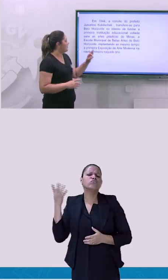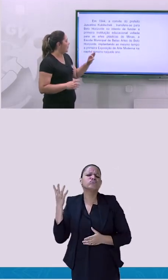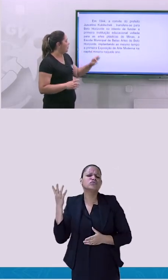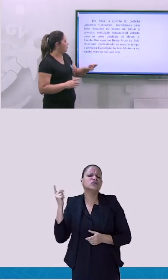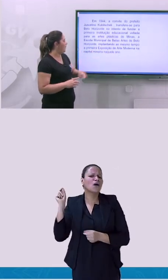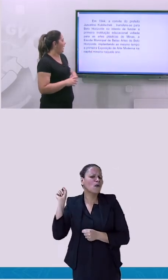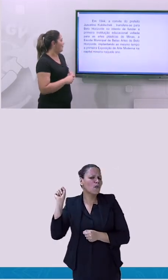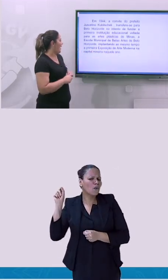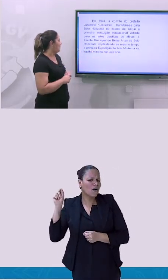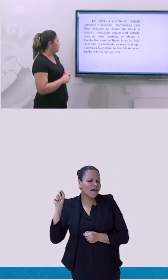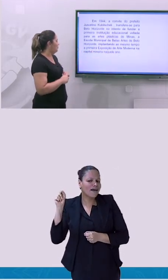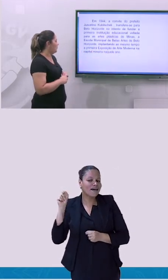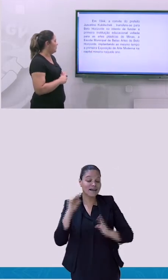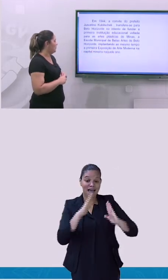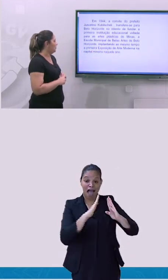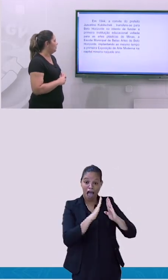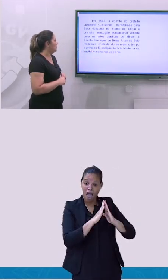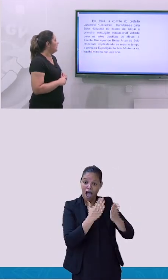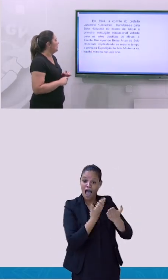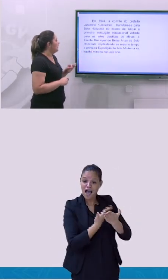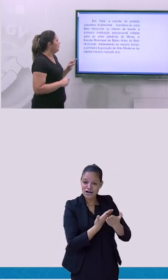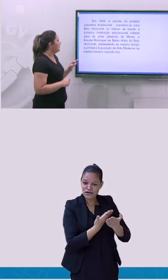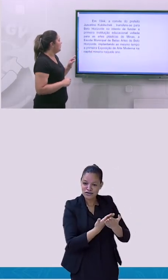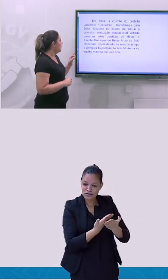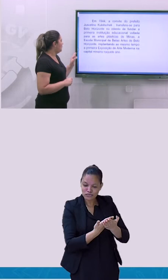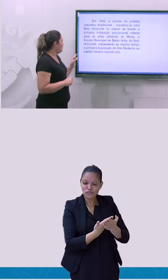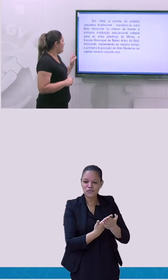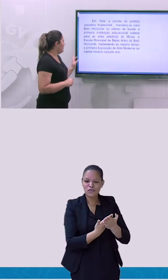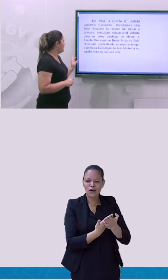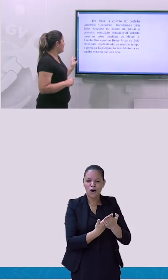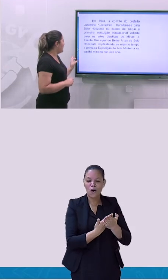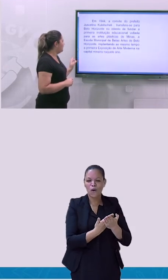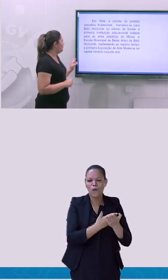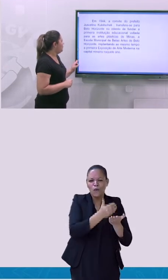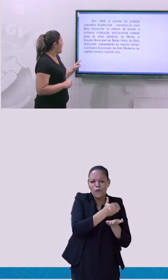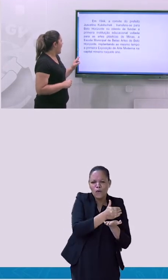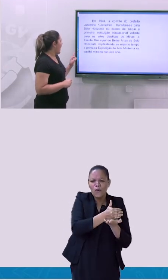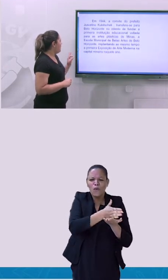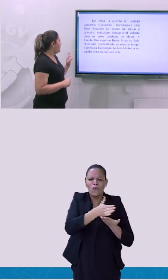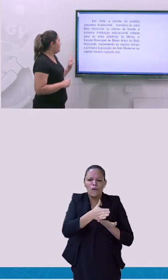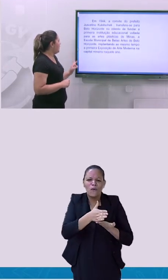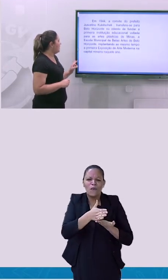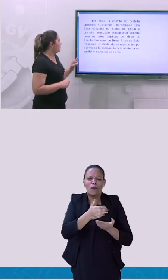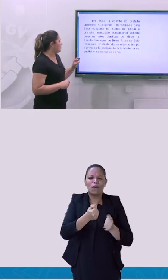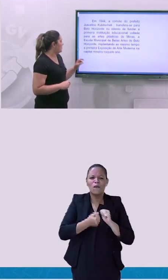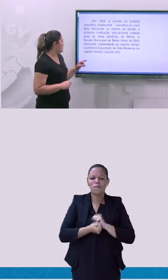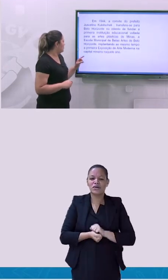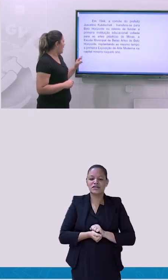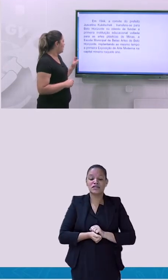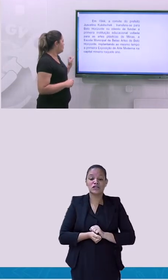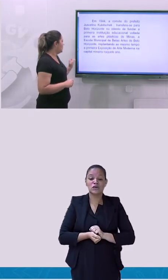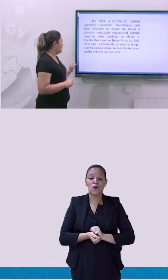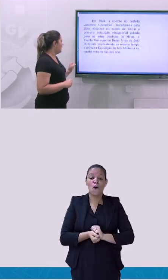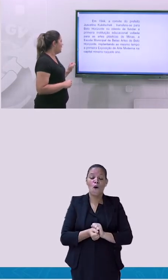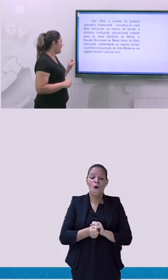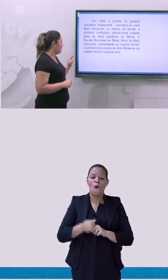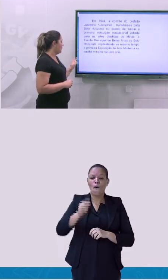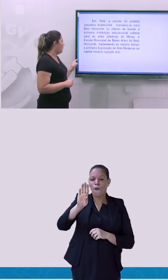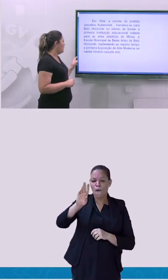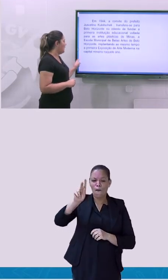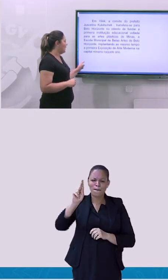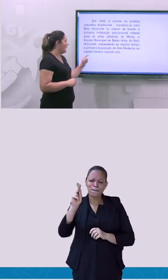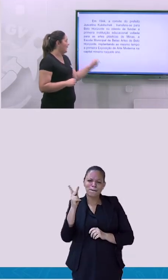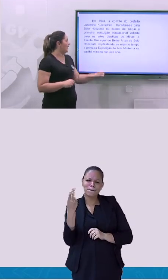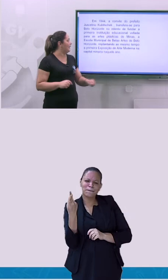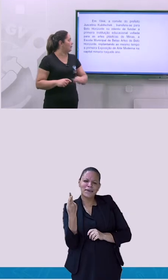Escola Municipal de Belas Artes de Belo Horizonte, implantando ao mesmo tempo a primeira exposição de arte moderna na